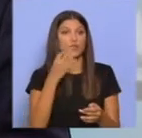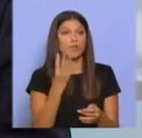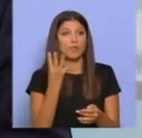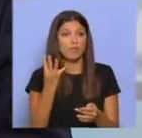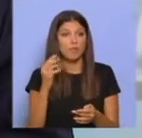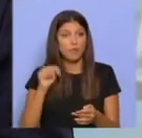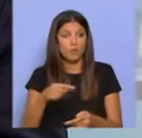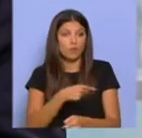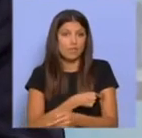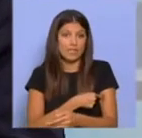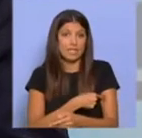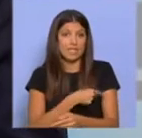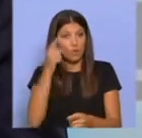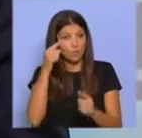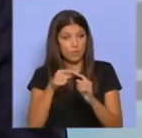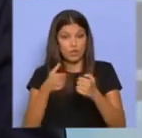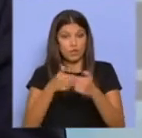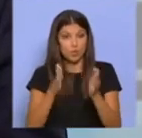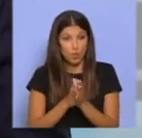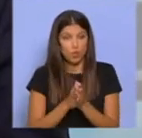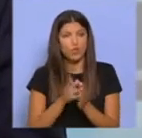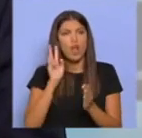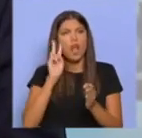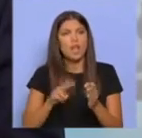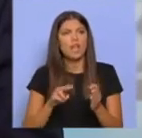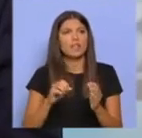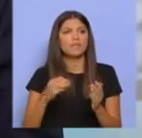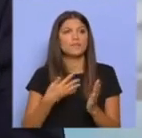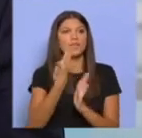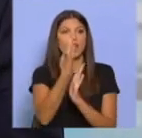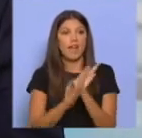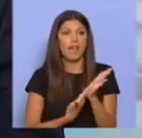www.vacinaparatodos.pt e possam ler a declaração, creio que é bom que comecem por aí,